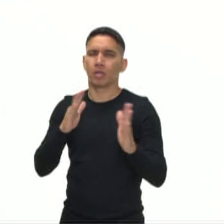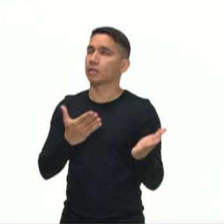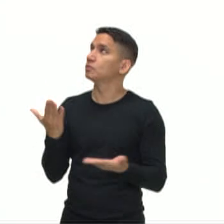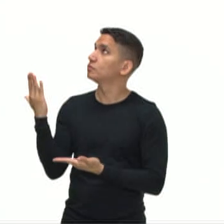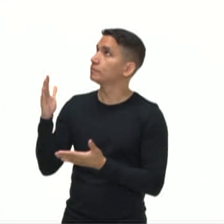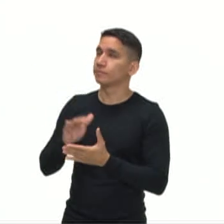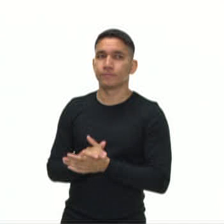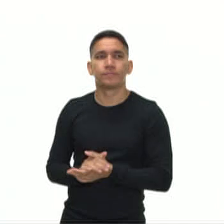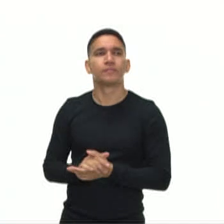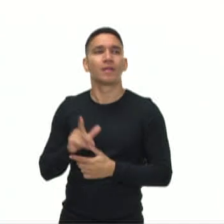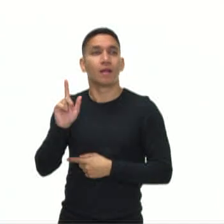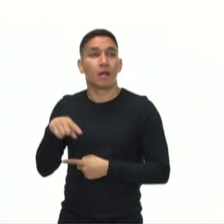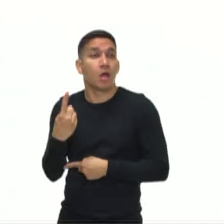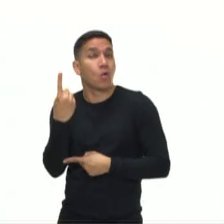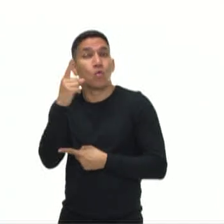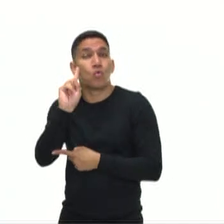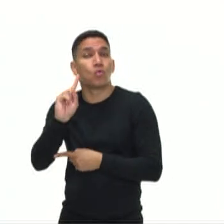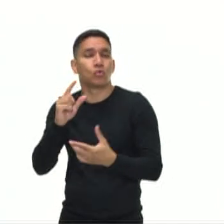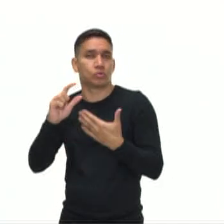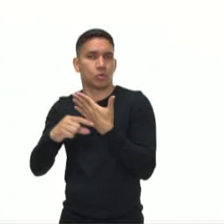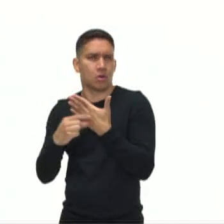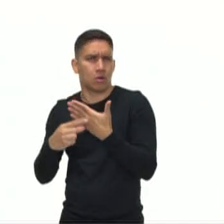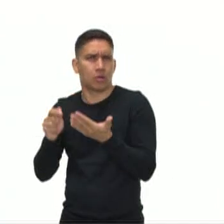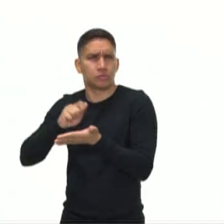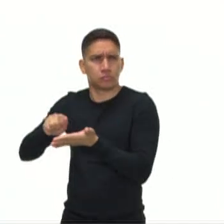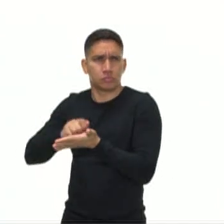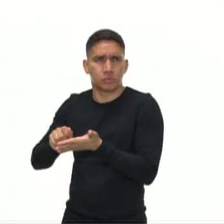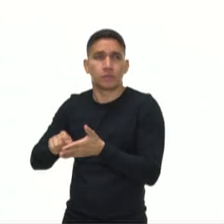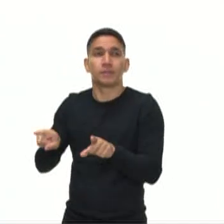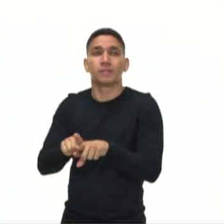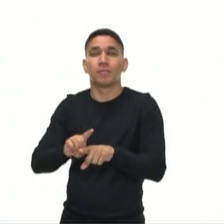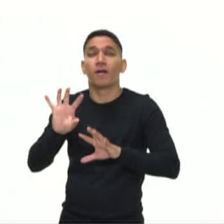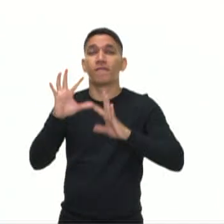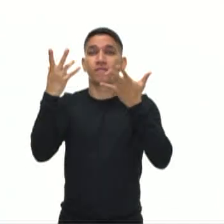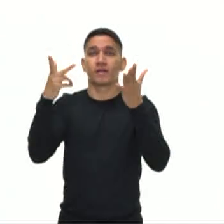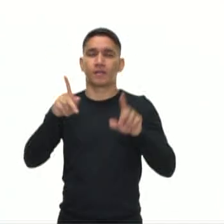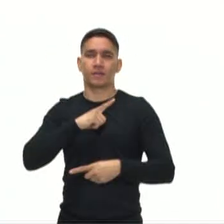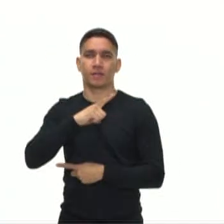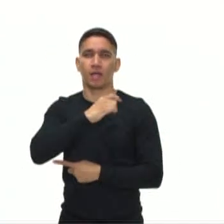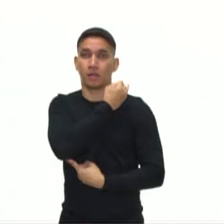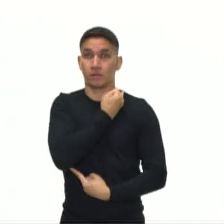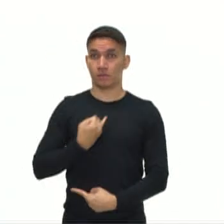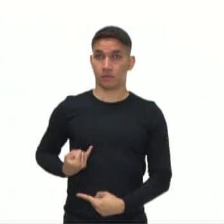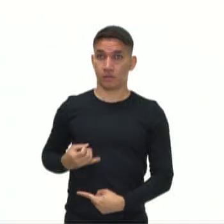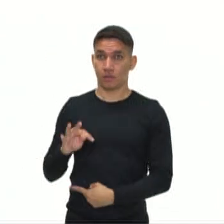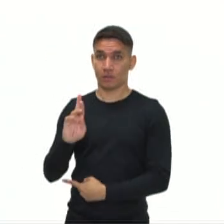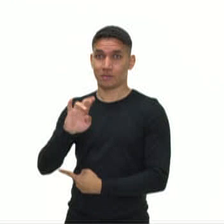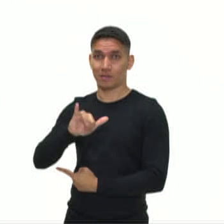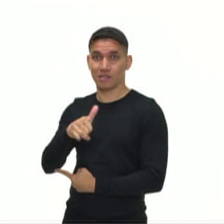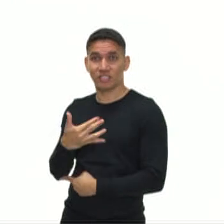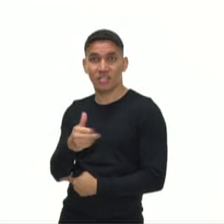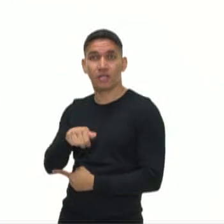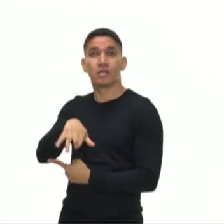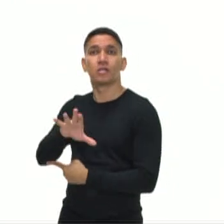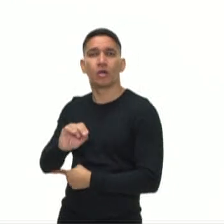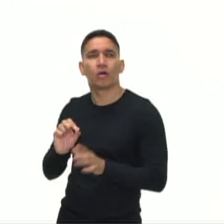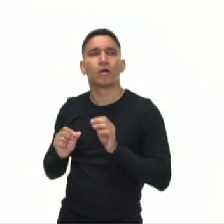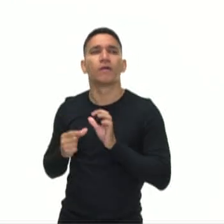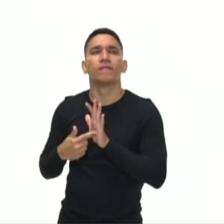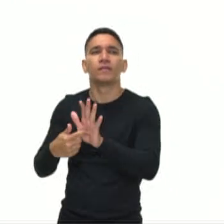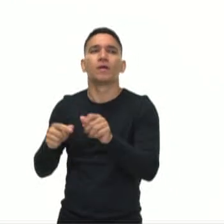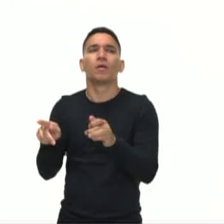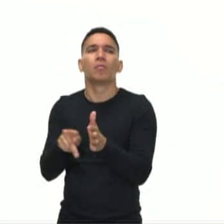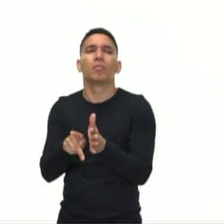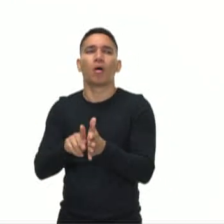d.C. Foi o último grande dramaturgo. Nas festividades do imperador Trajano, o teatro era oferecido e desvalorizado pela população. Plínio, o jovem,